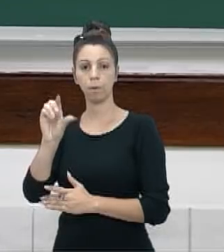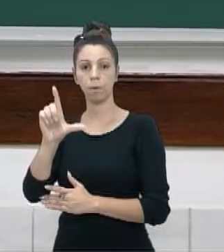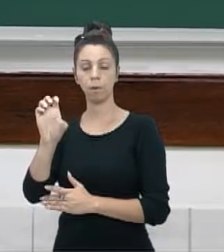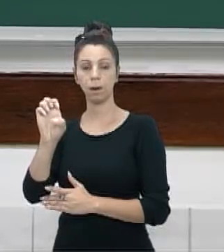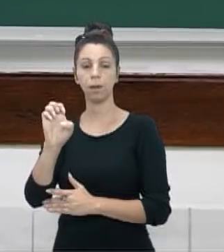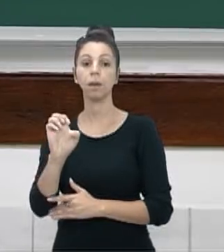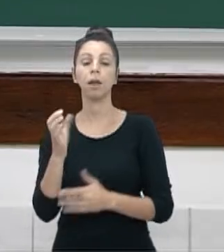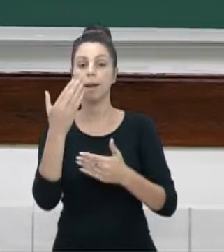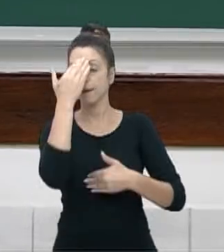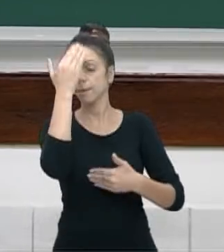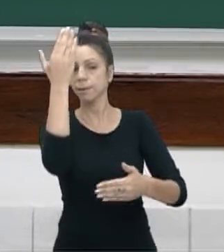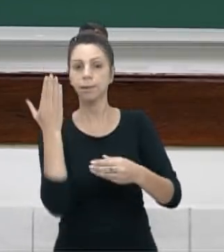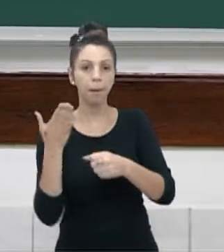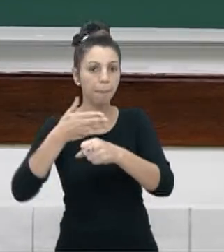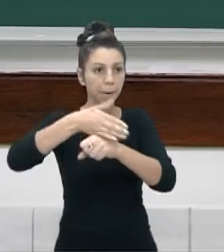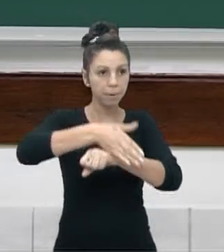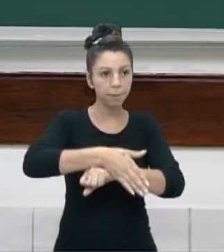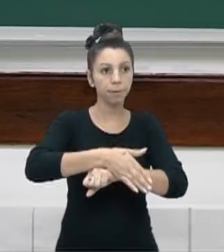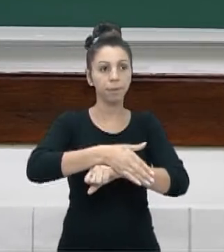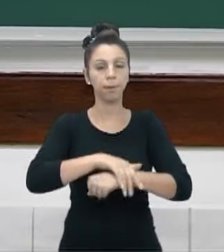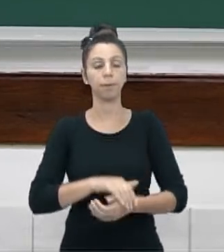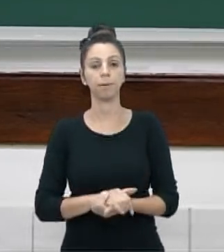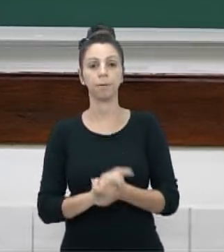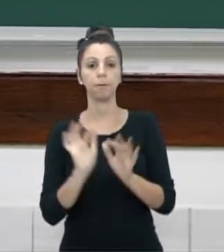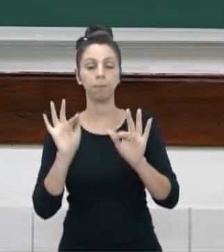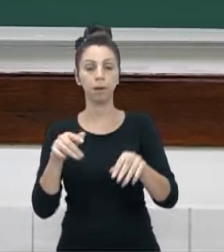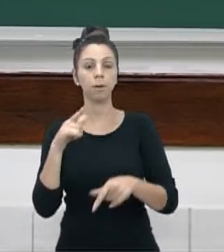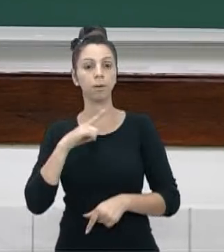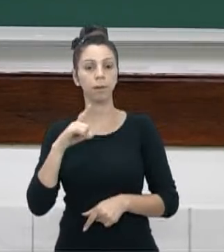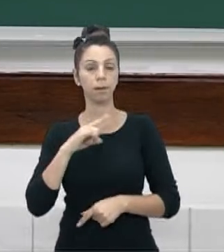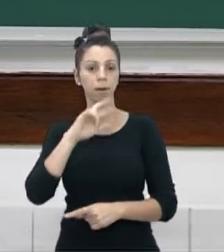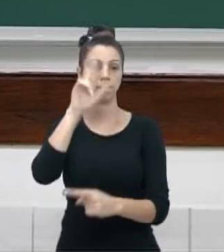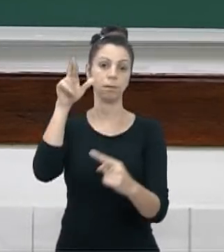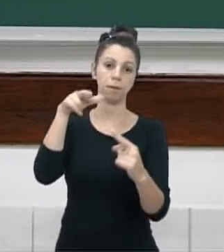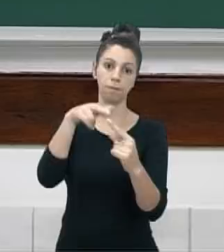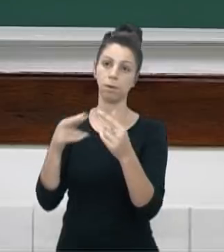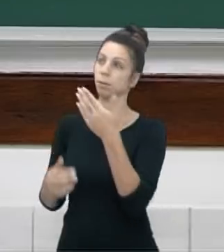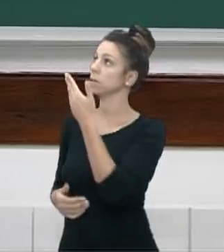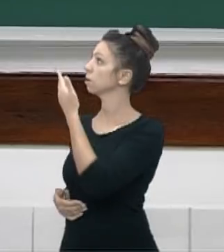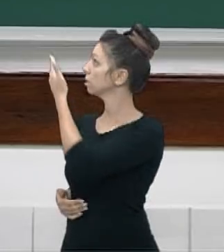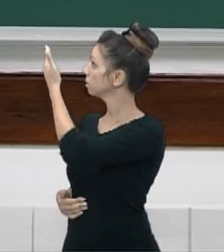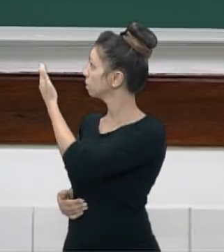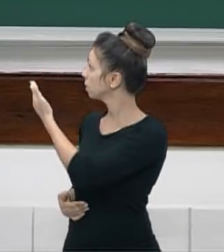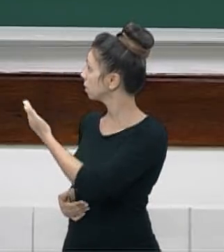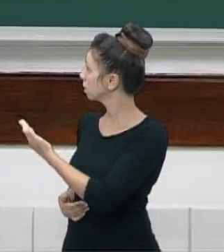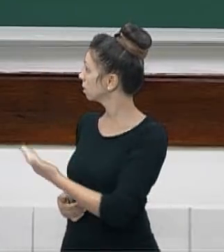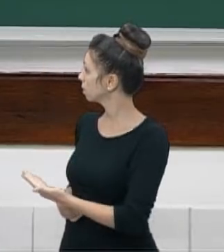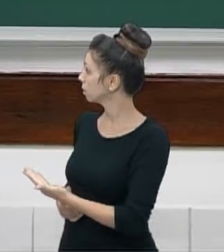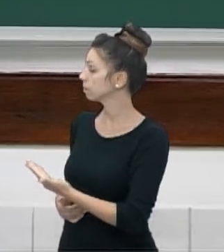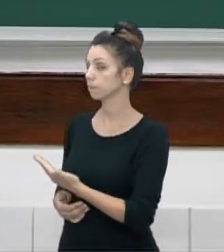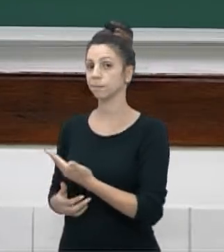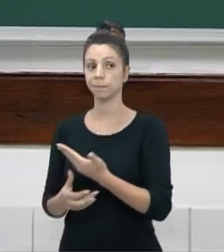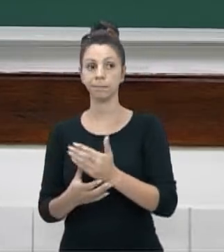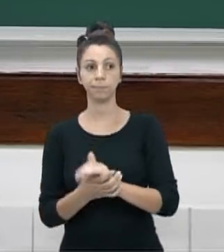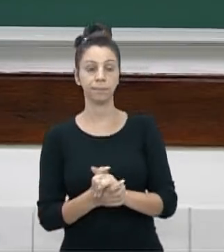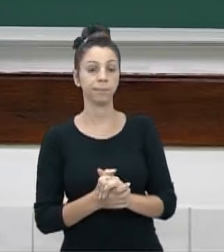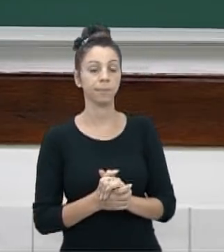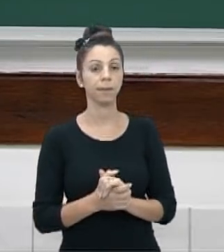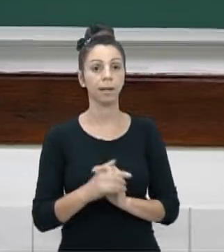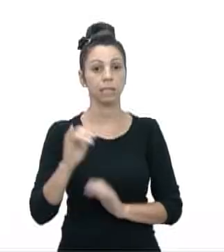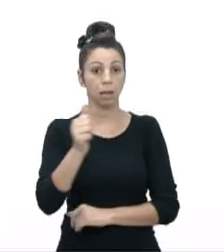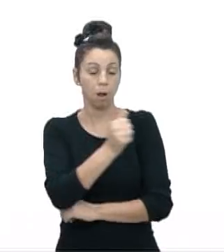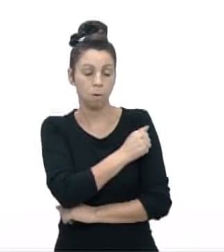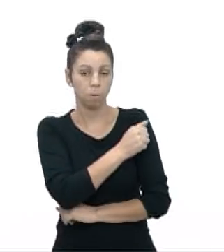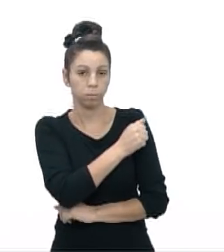de todos. No final aqui, eu trouxe as referências, né, tanto da primeira imagem, né, caso algum aluno